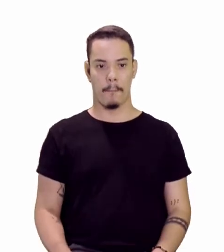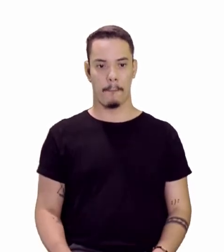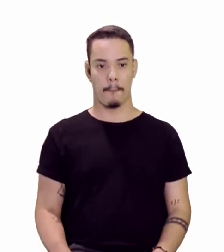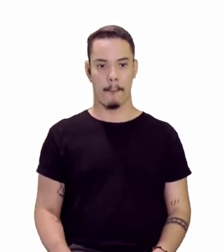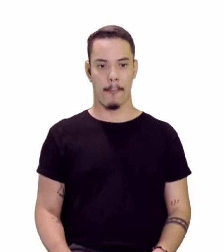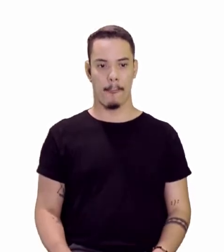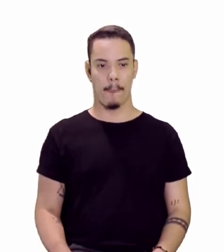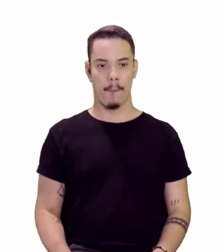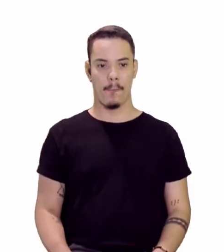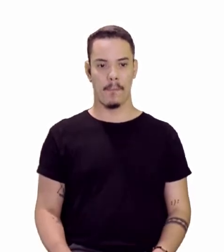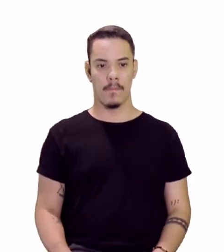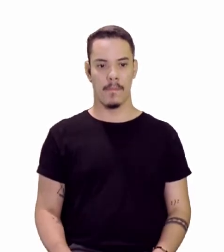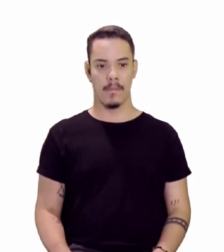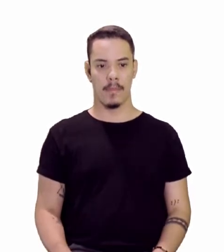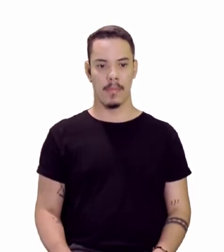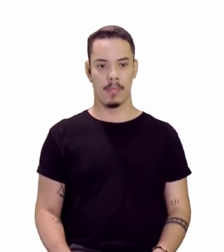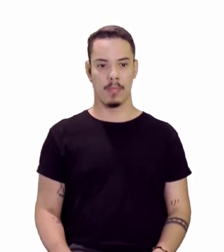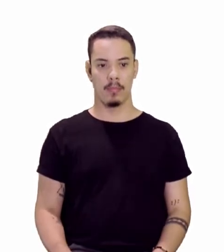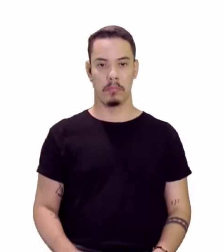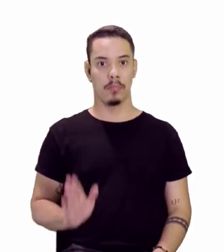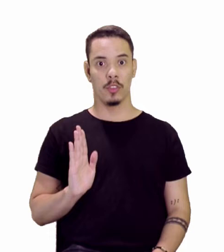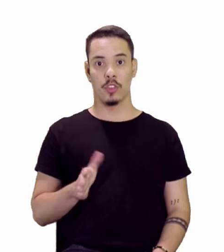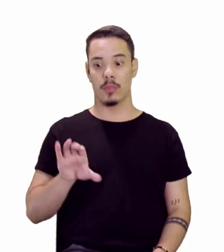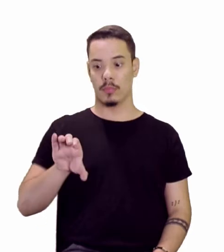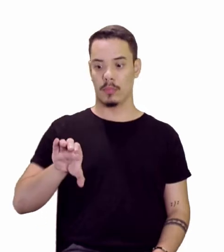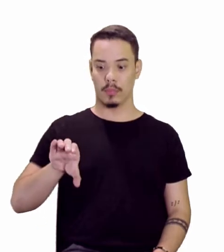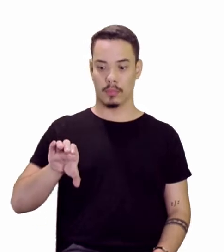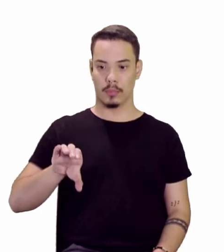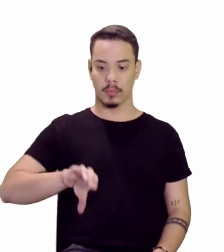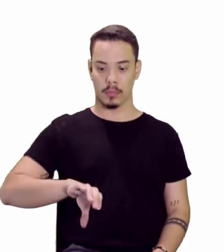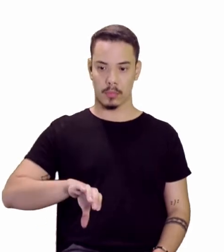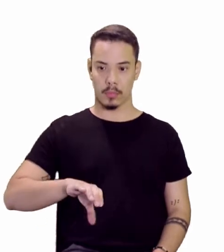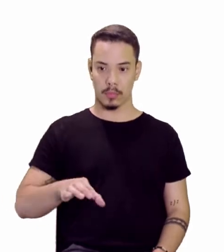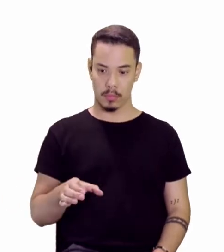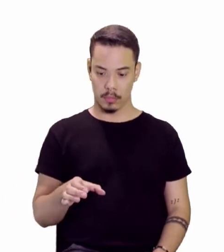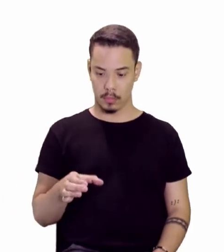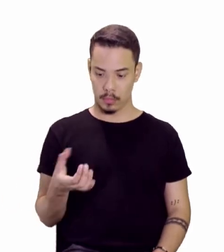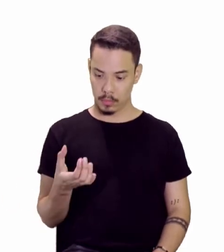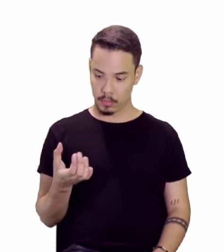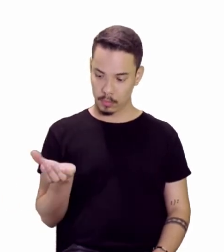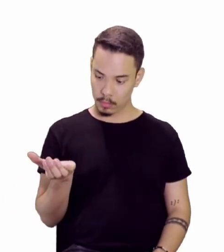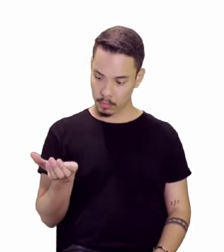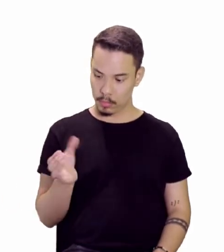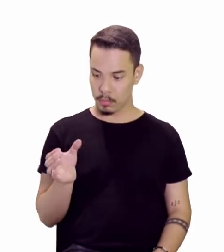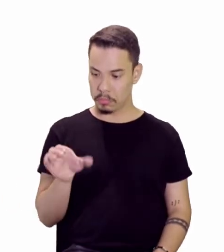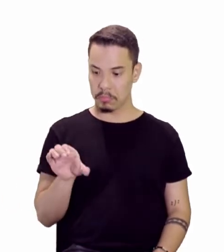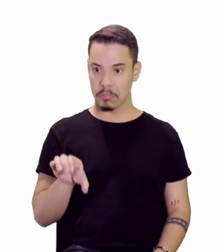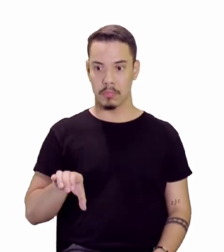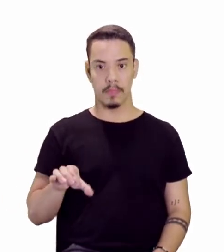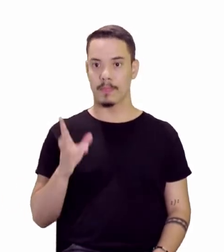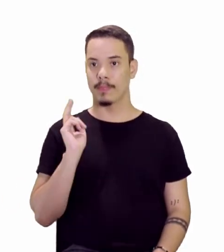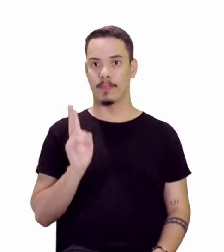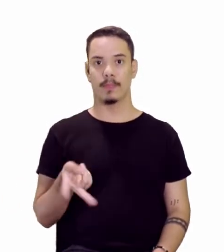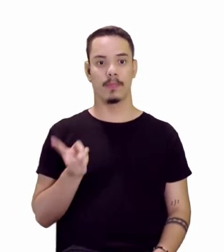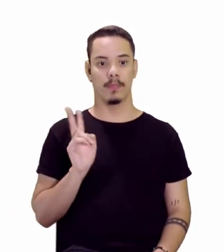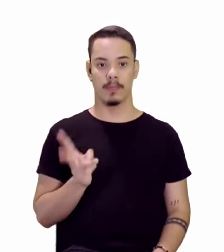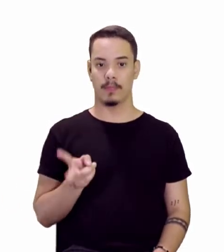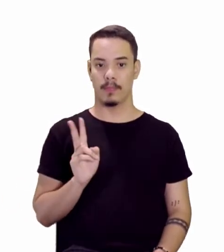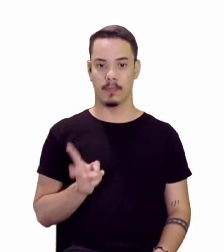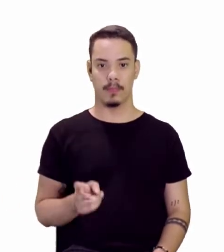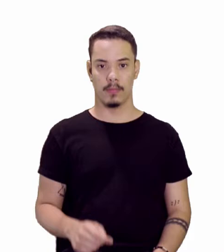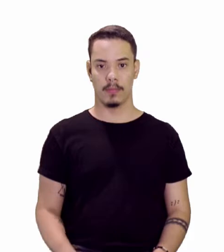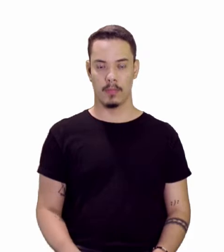Já está praticamente horizontal, né? O copo, em relação ao líquido e continua tampando o